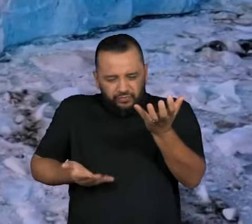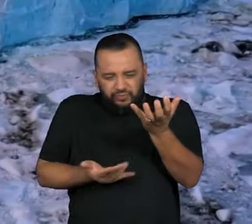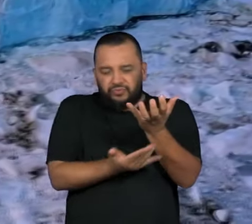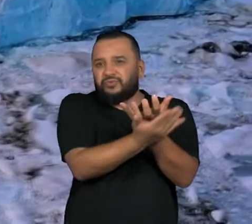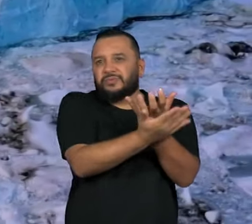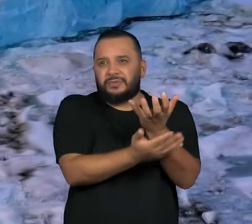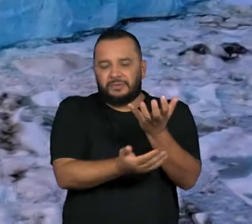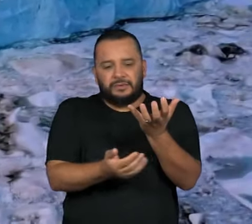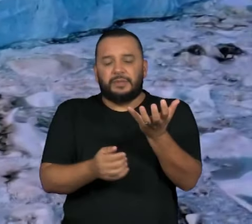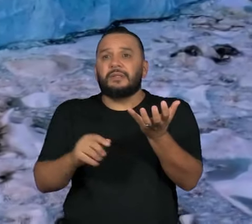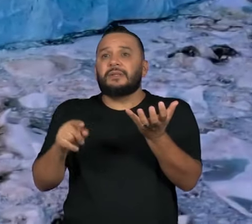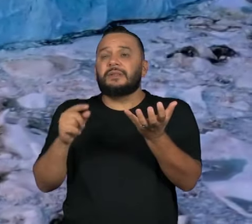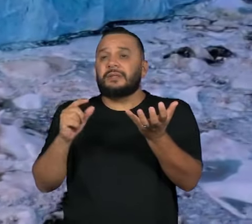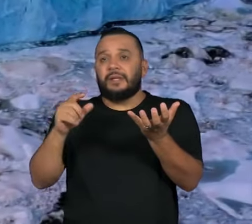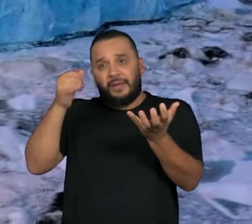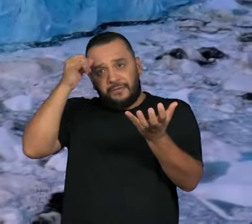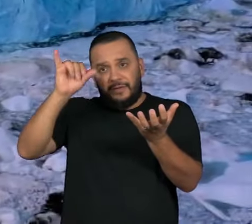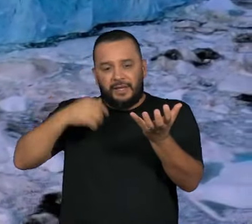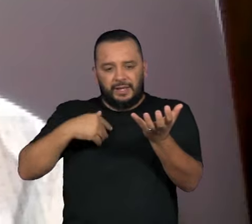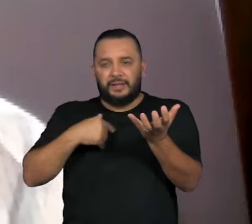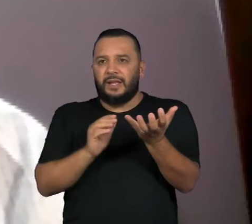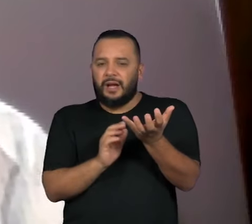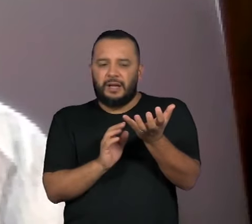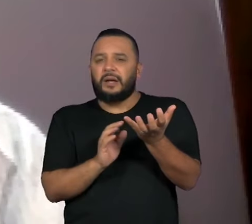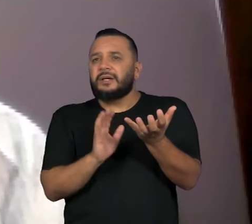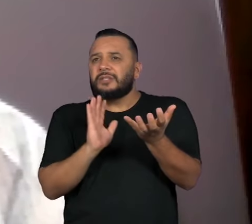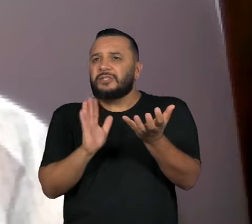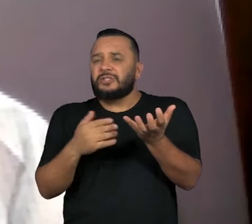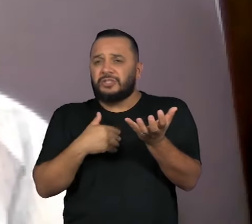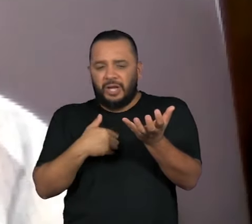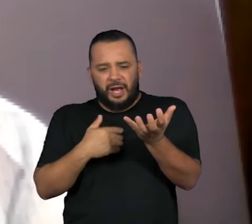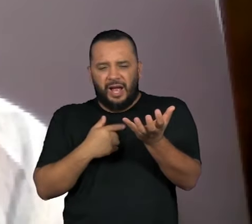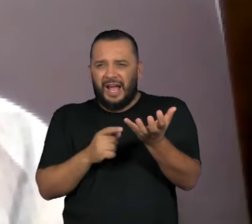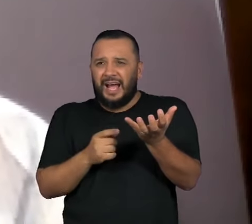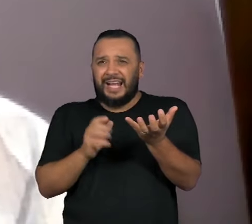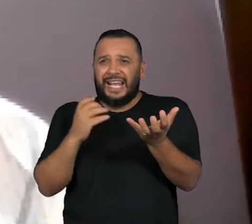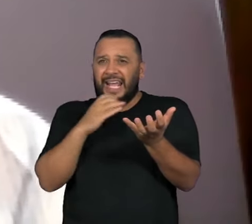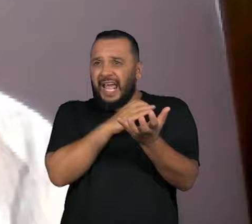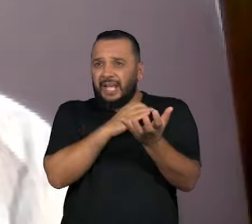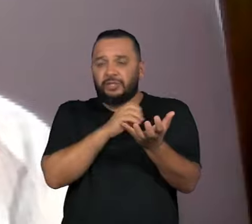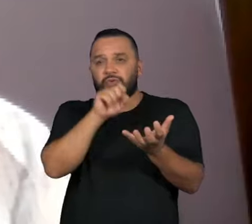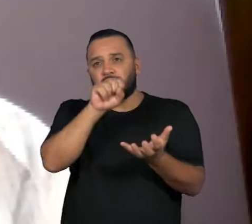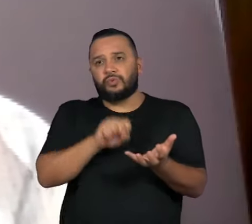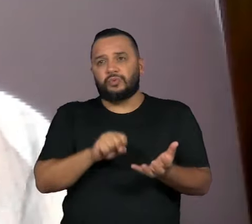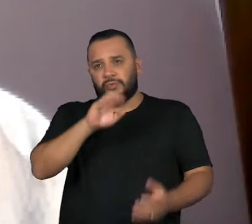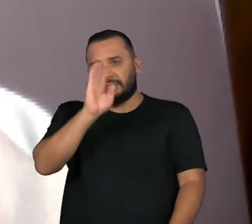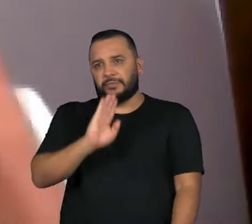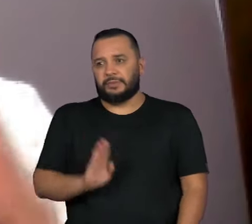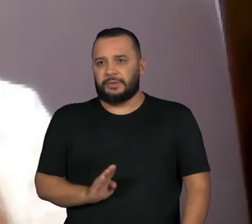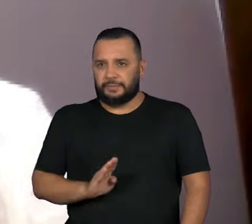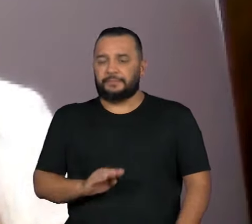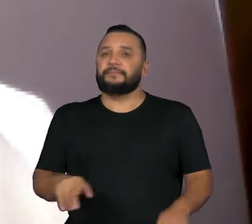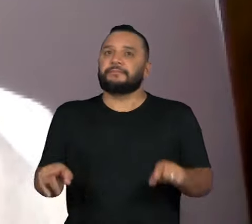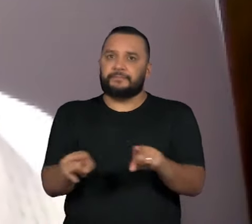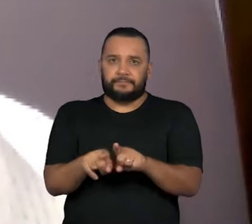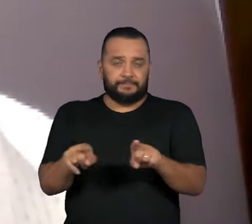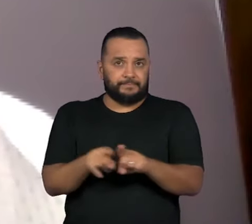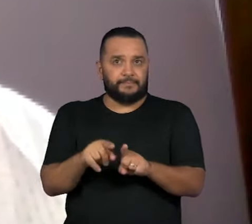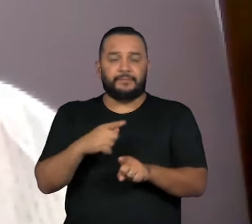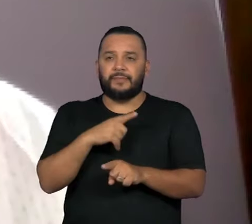sobre regiões, por exemplo, aqui do sul do Brasil. Quantificar os fluxos de gases e